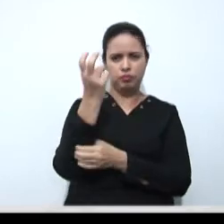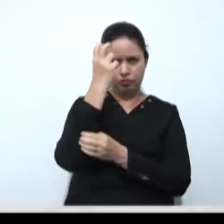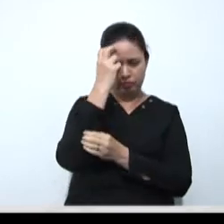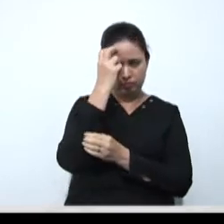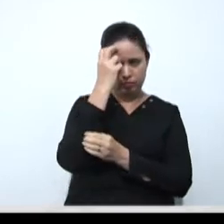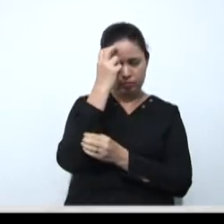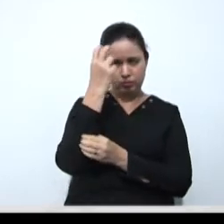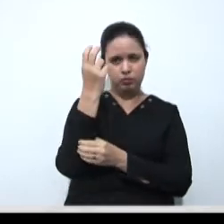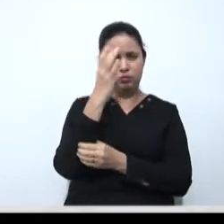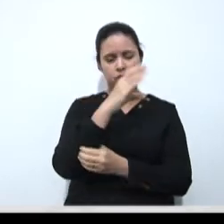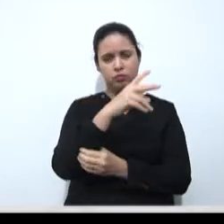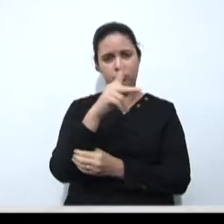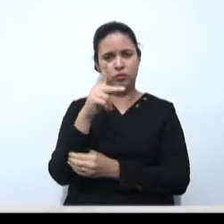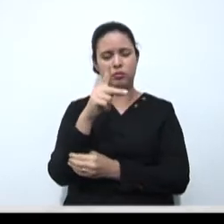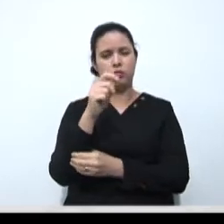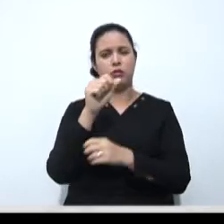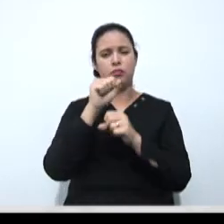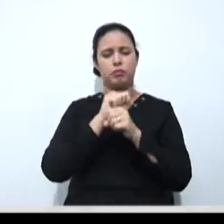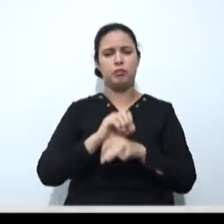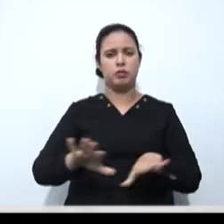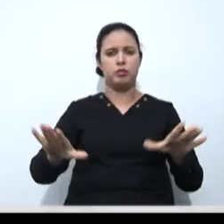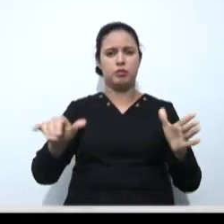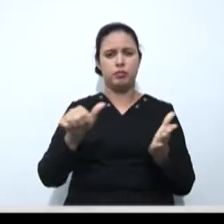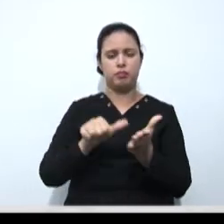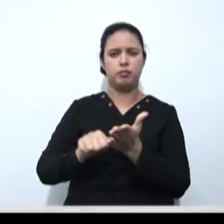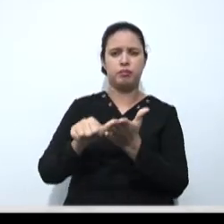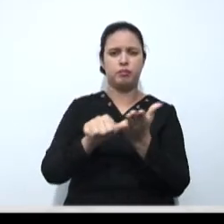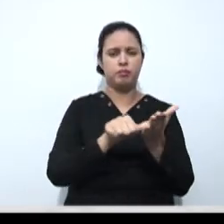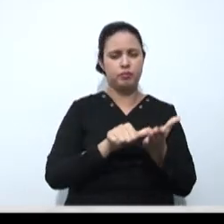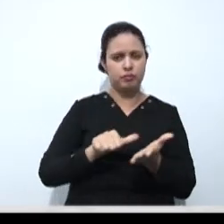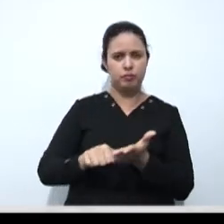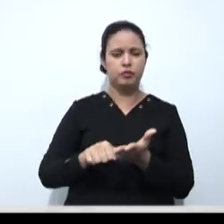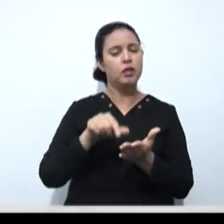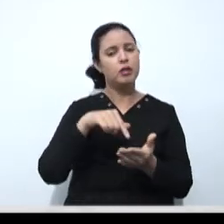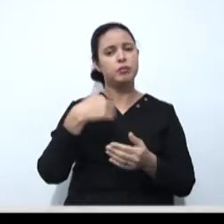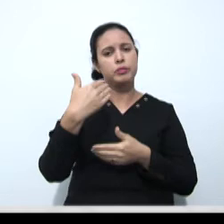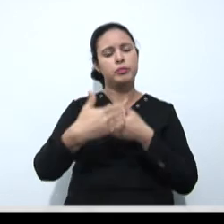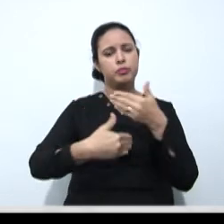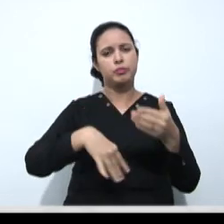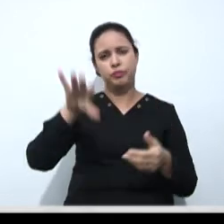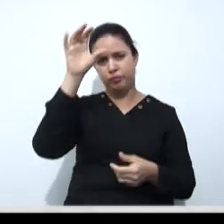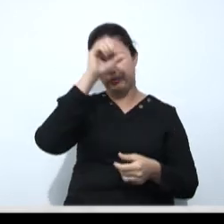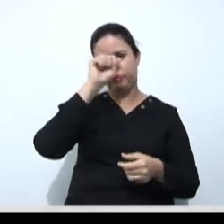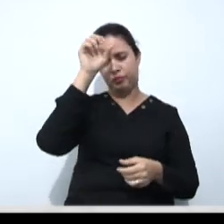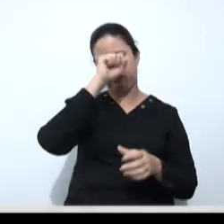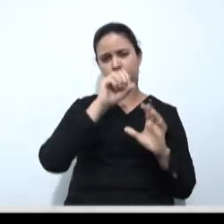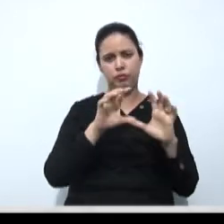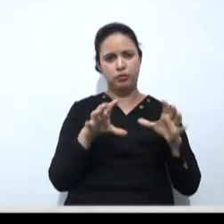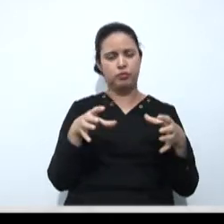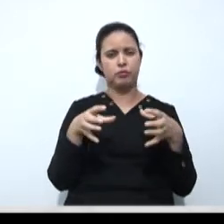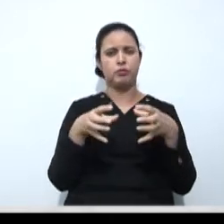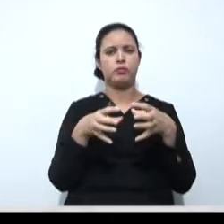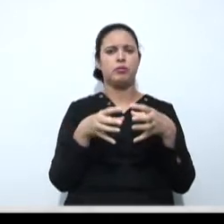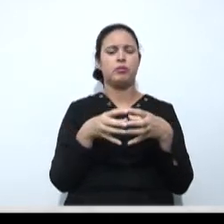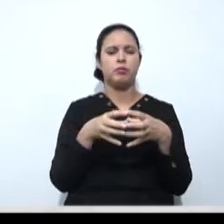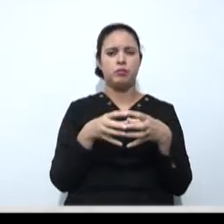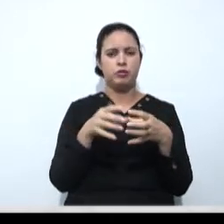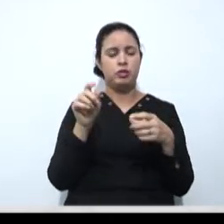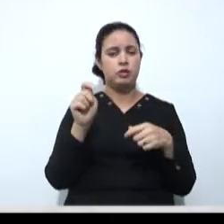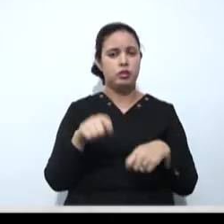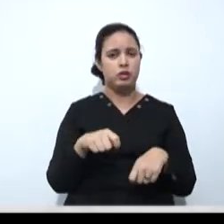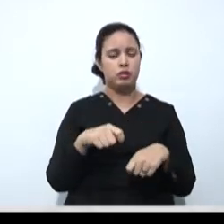os cooperados por meio do processo de aprendizagem coletiva. Nessa aprendizagem coletiva, ela pode se inserir